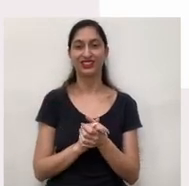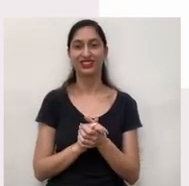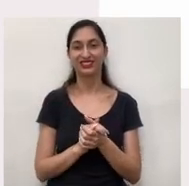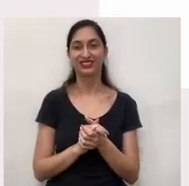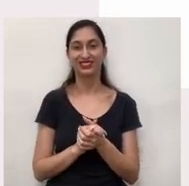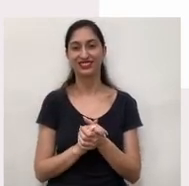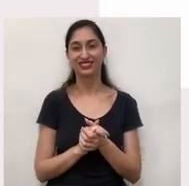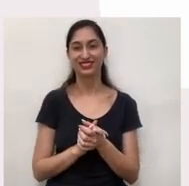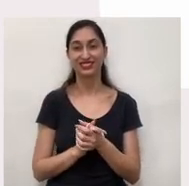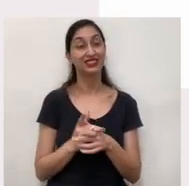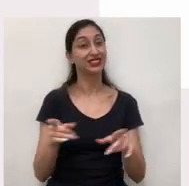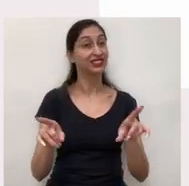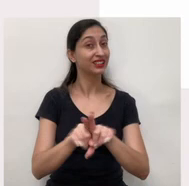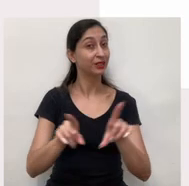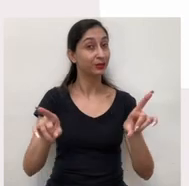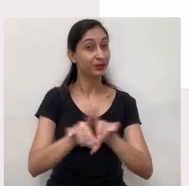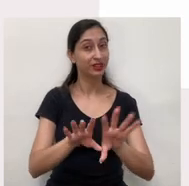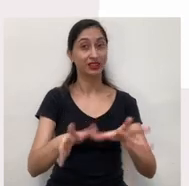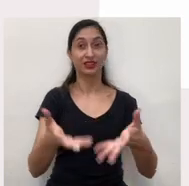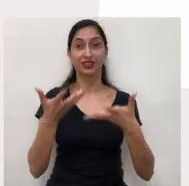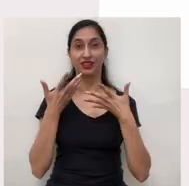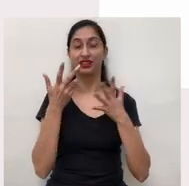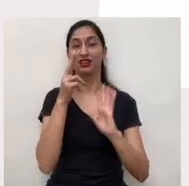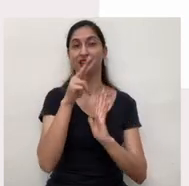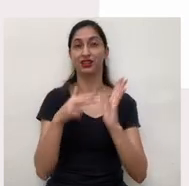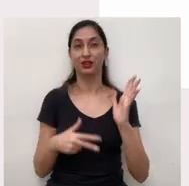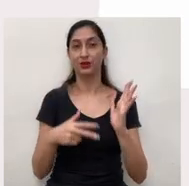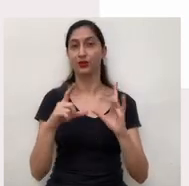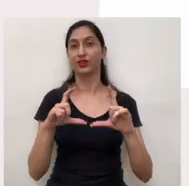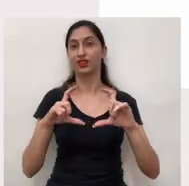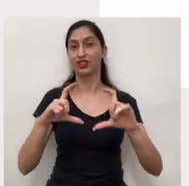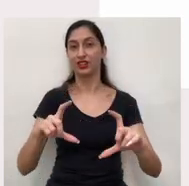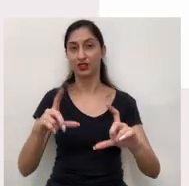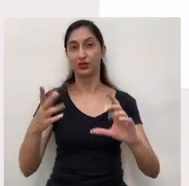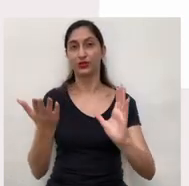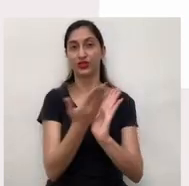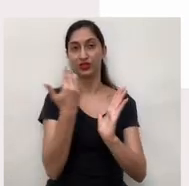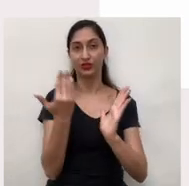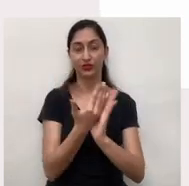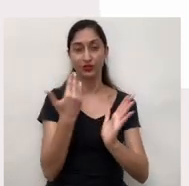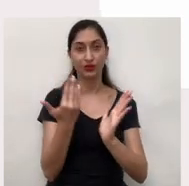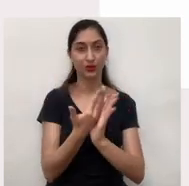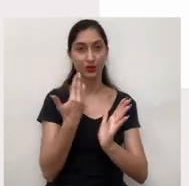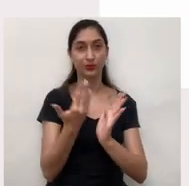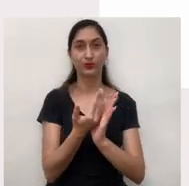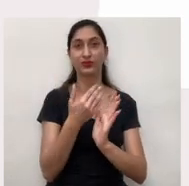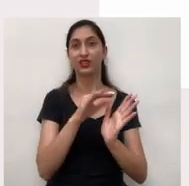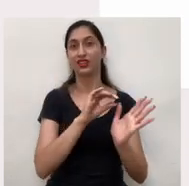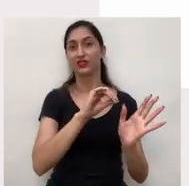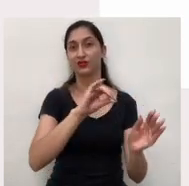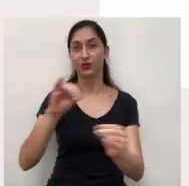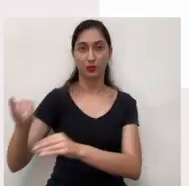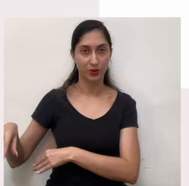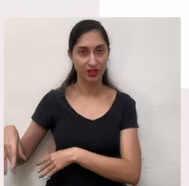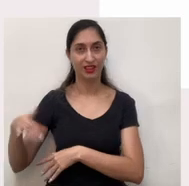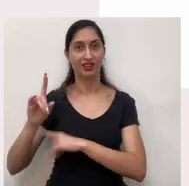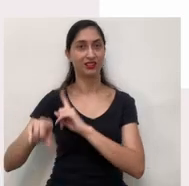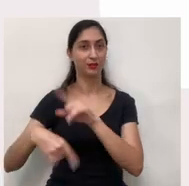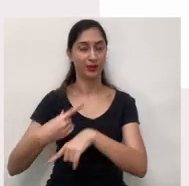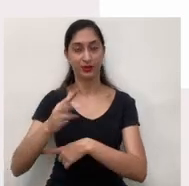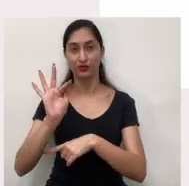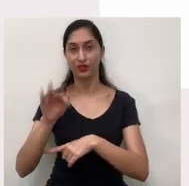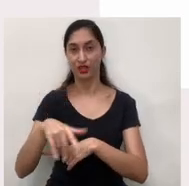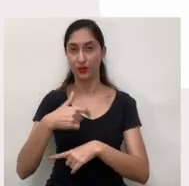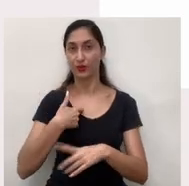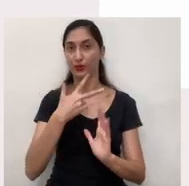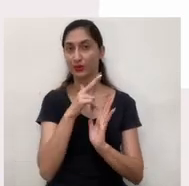fazer a leitura de um trecho do Edifício Dalva, mas acho que vou também pular. Se der tempo no final, assim, a